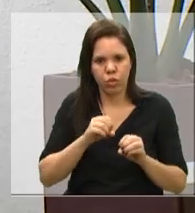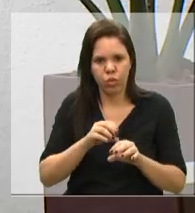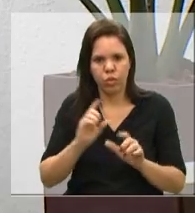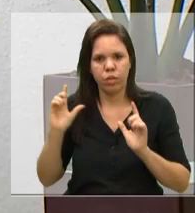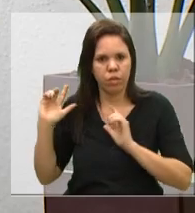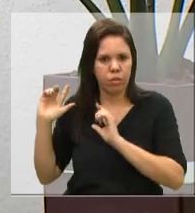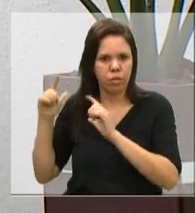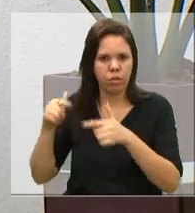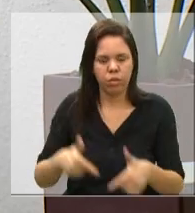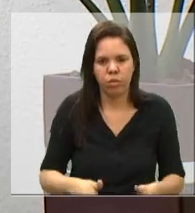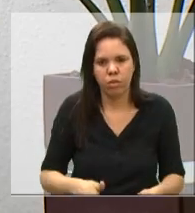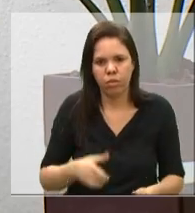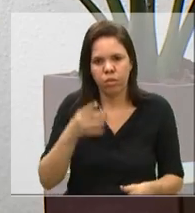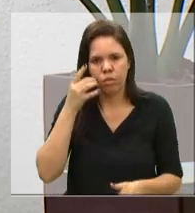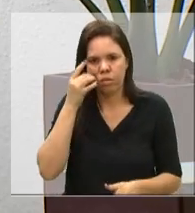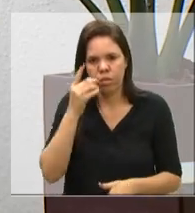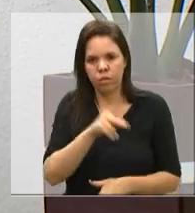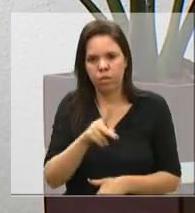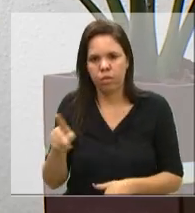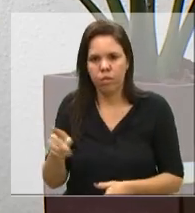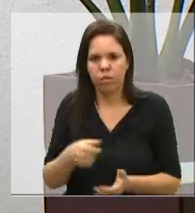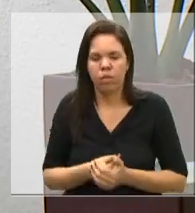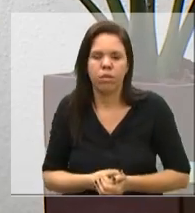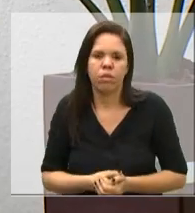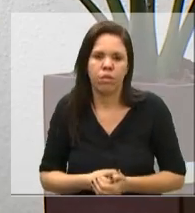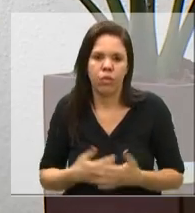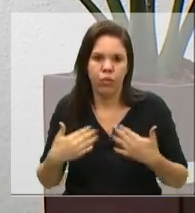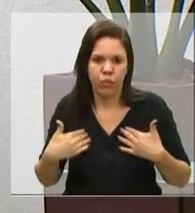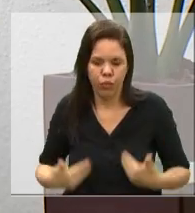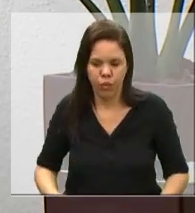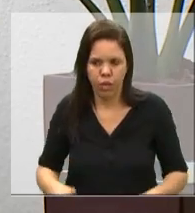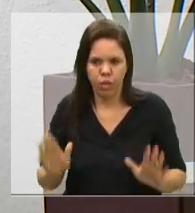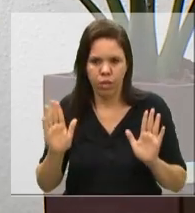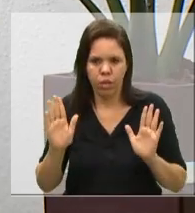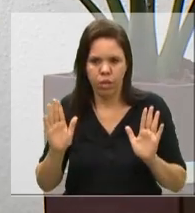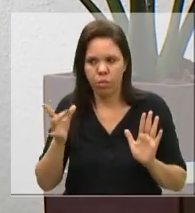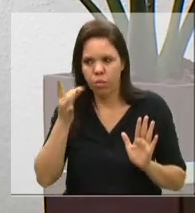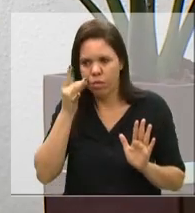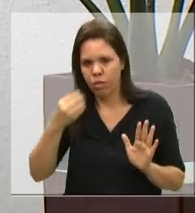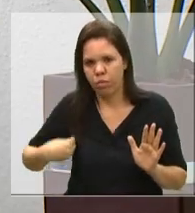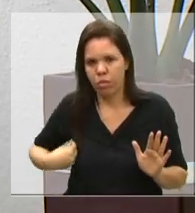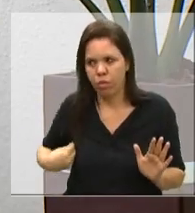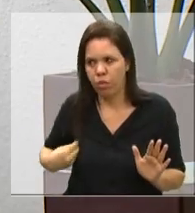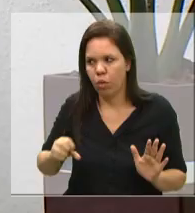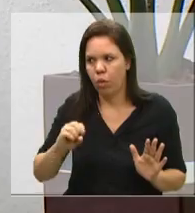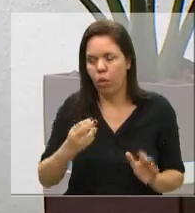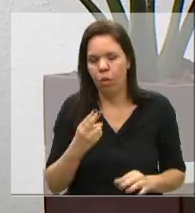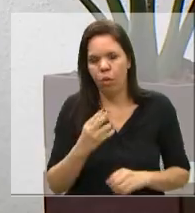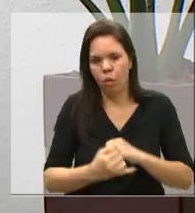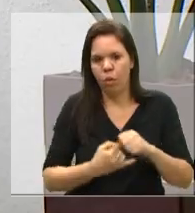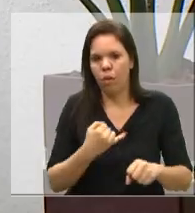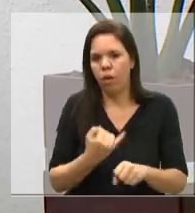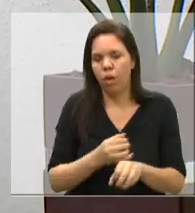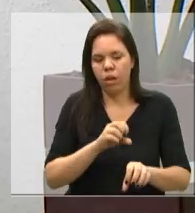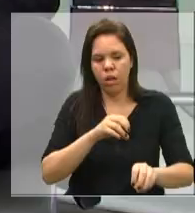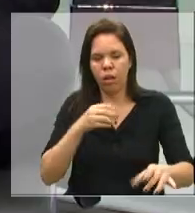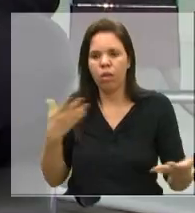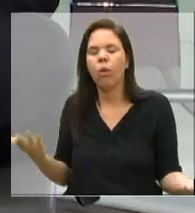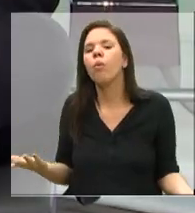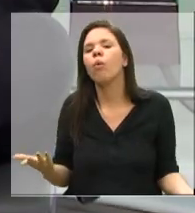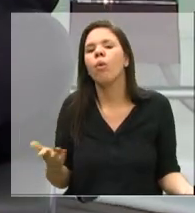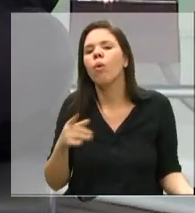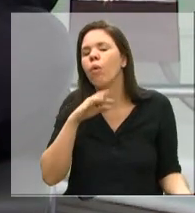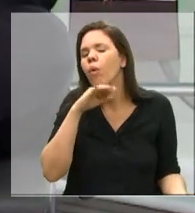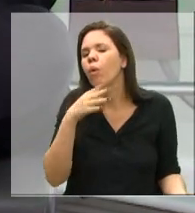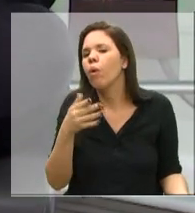que tem aquela presença do professor fisicamente, com o EAD, que é online, há alguma desvantagem, por exemplo,